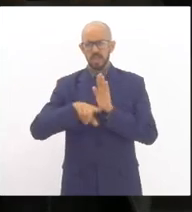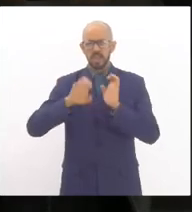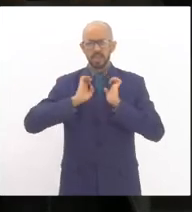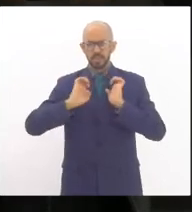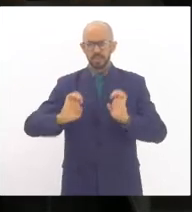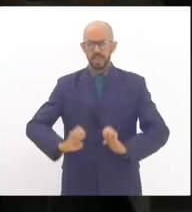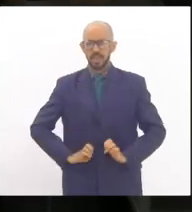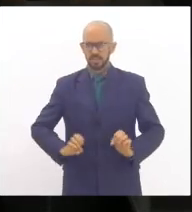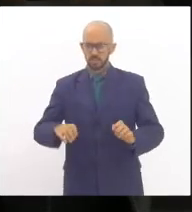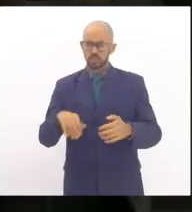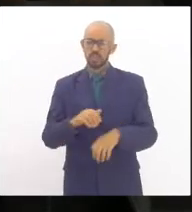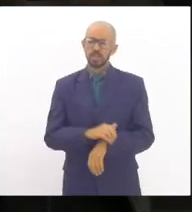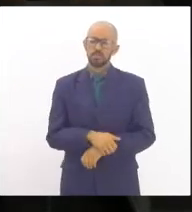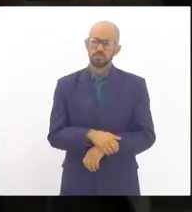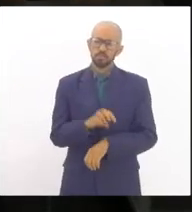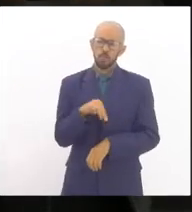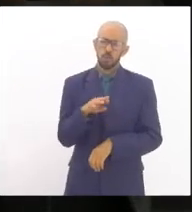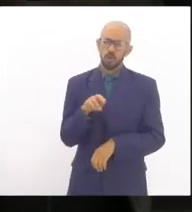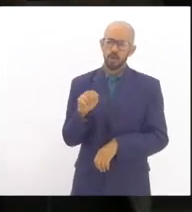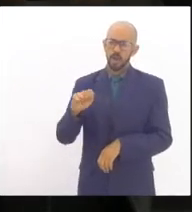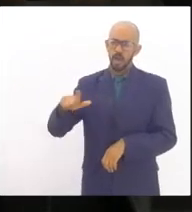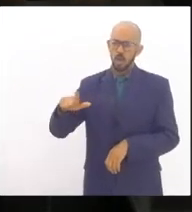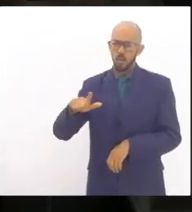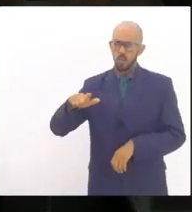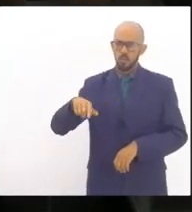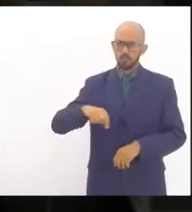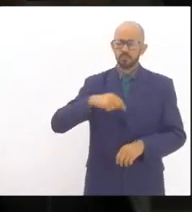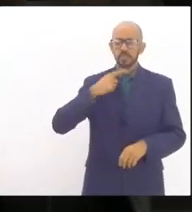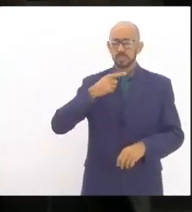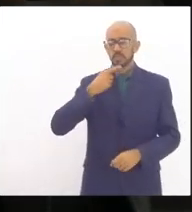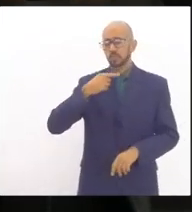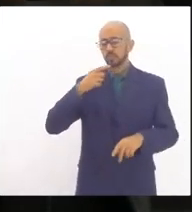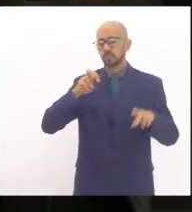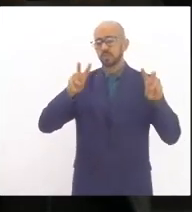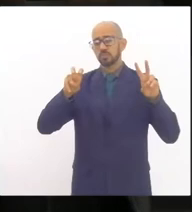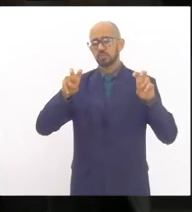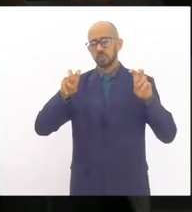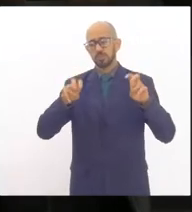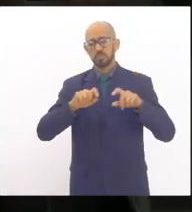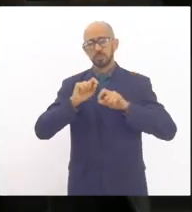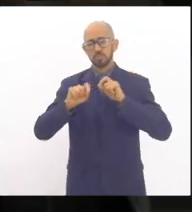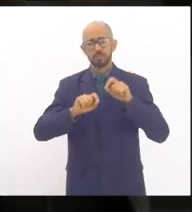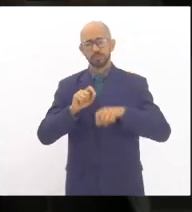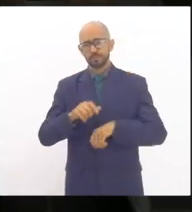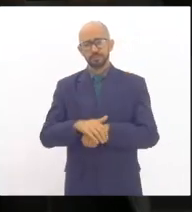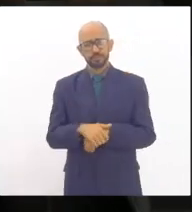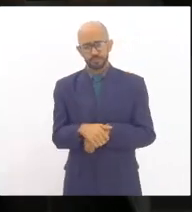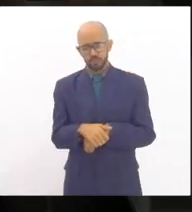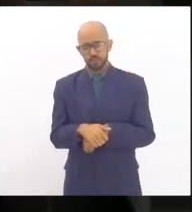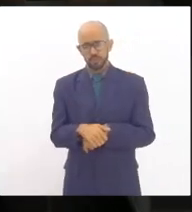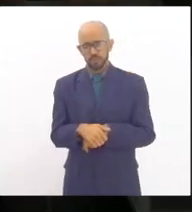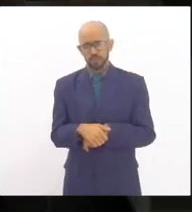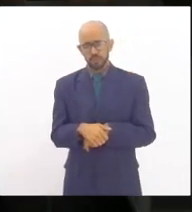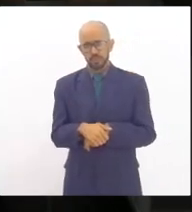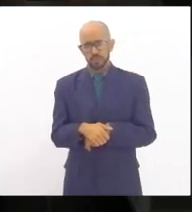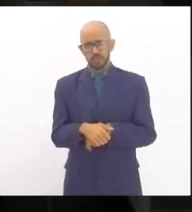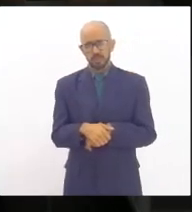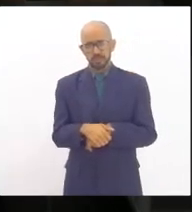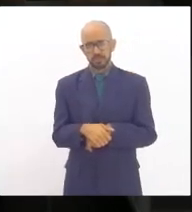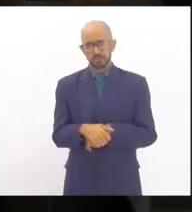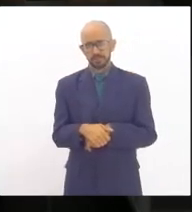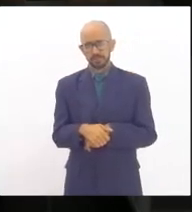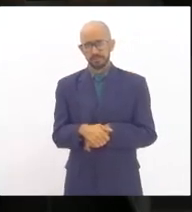natureza ética o questionamento sobre esta esta o mantra